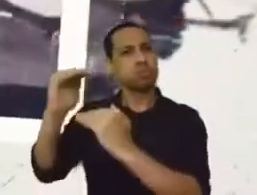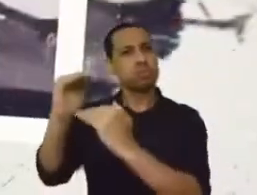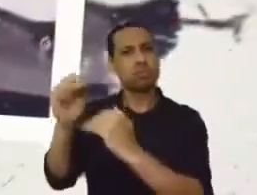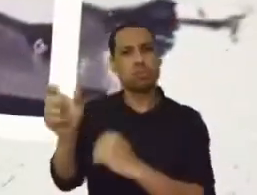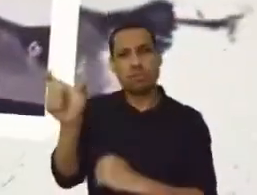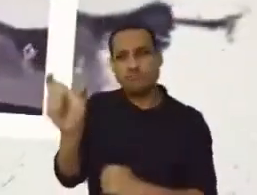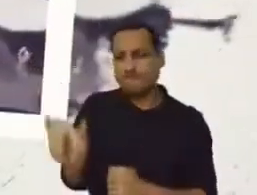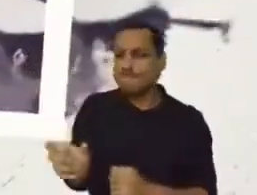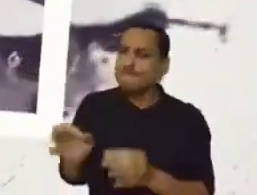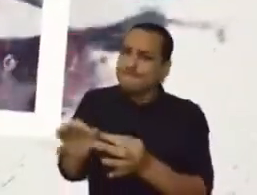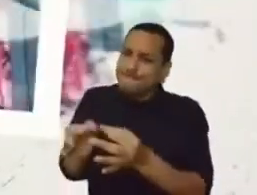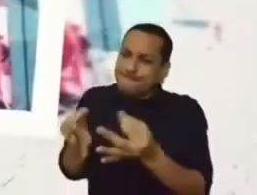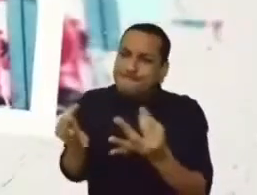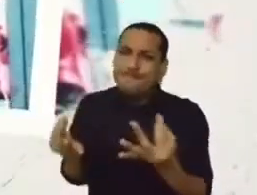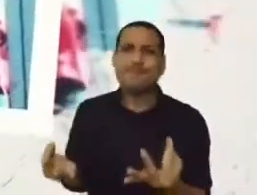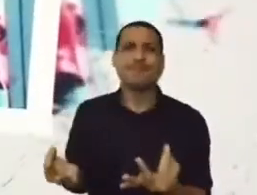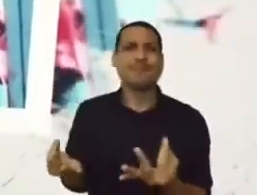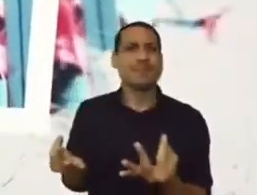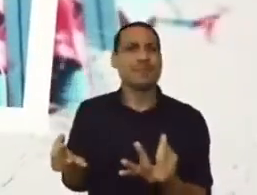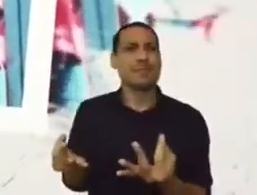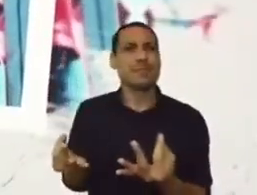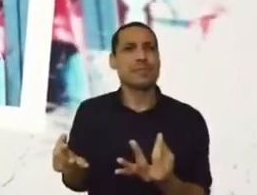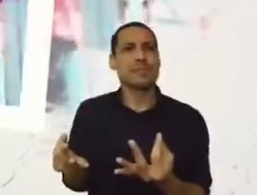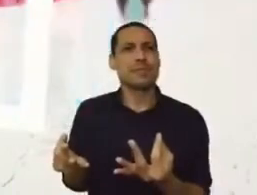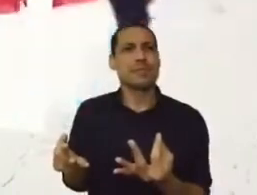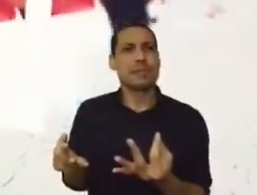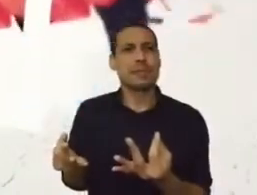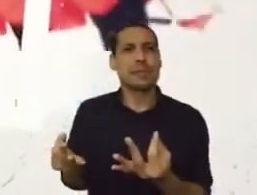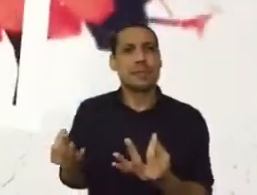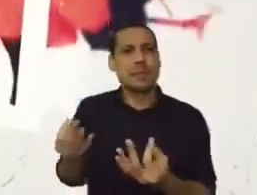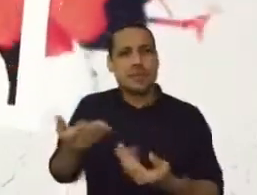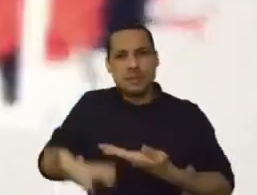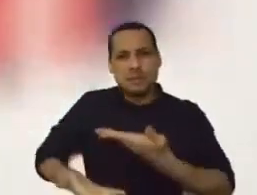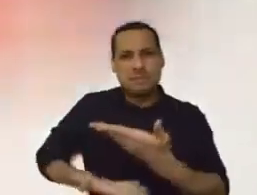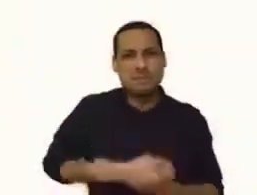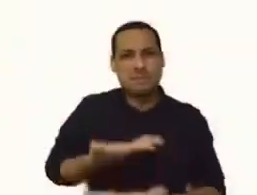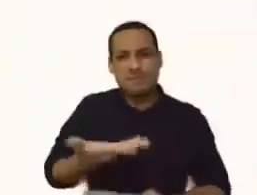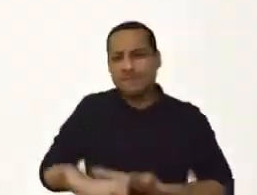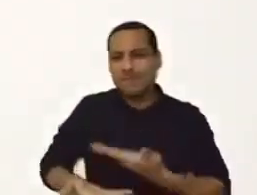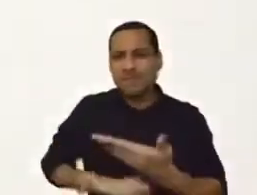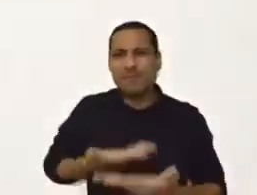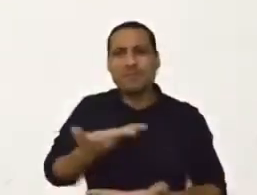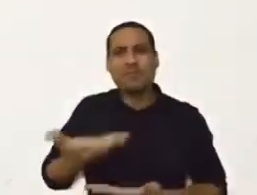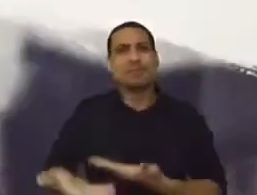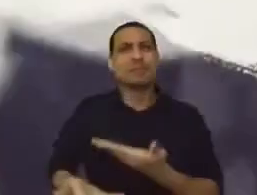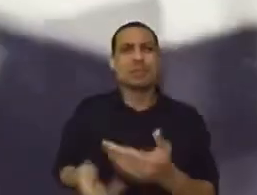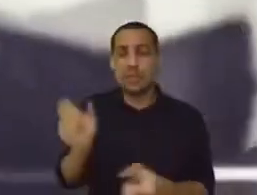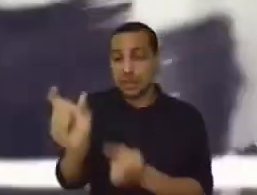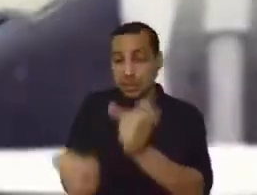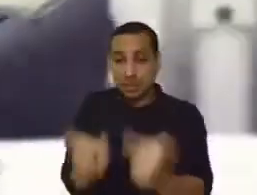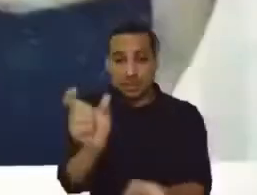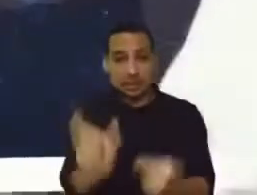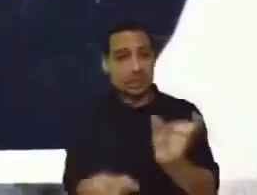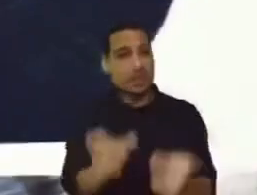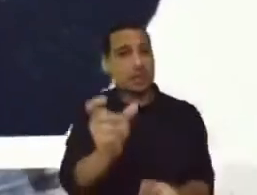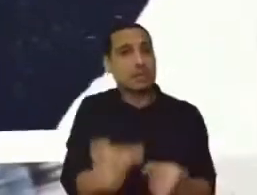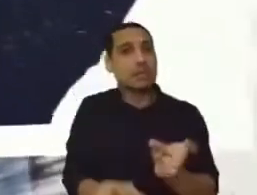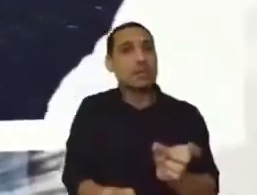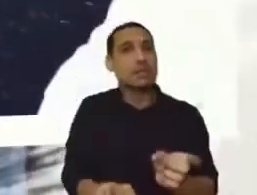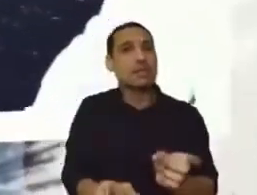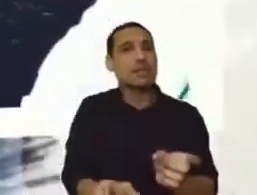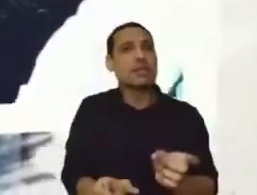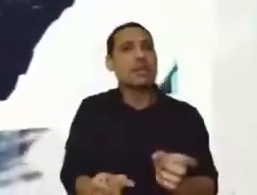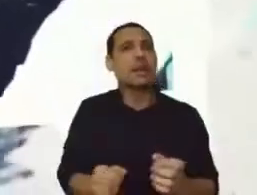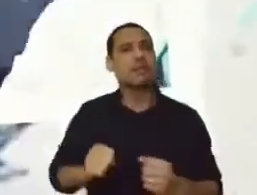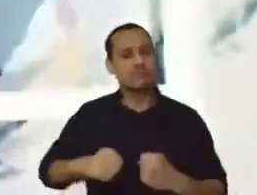reunia a capacidade de articulação com a disposição para a defesa da classe trabalhadora. Em 1994, passa a